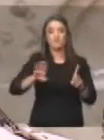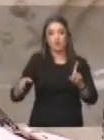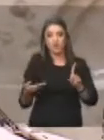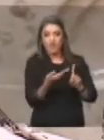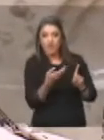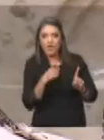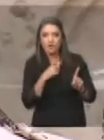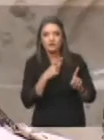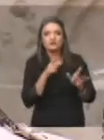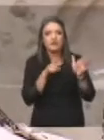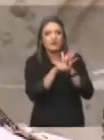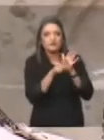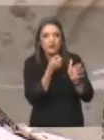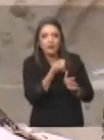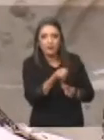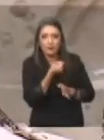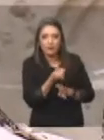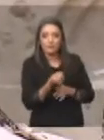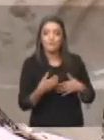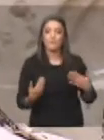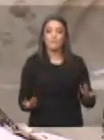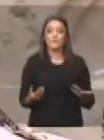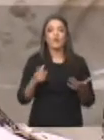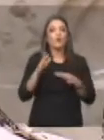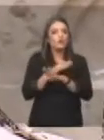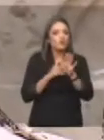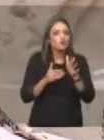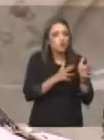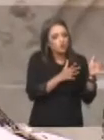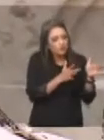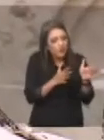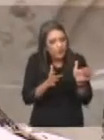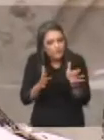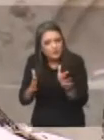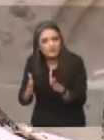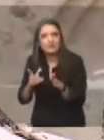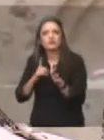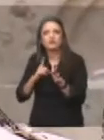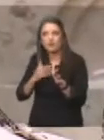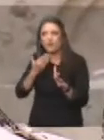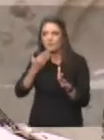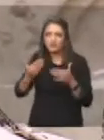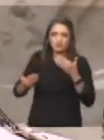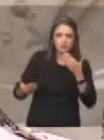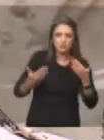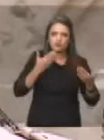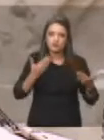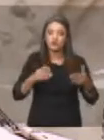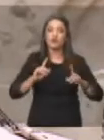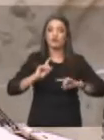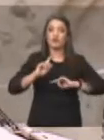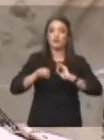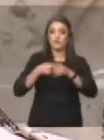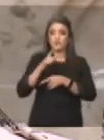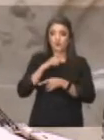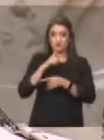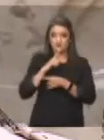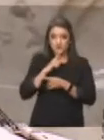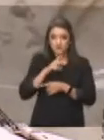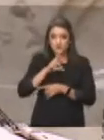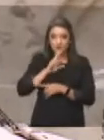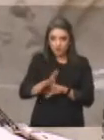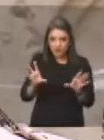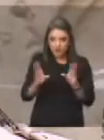as conclusões de todas as diligências complementares requeridas pelas partes, foram apresentadas as alegações finais,